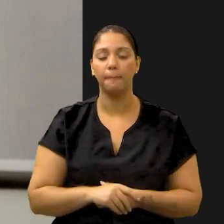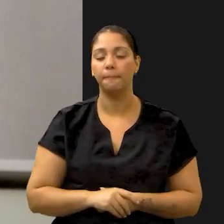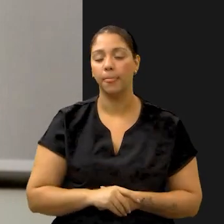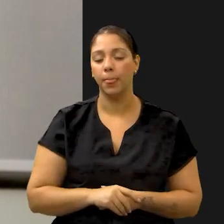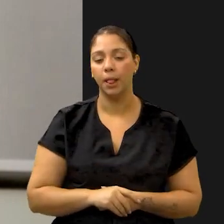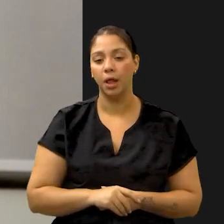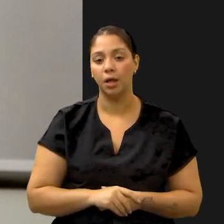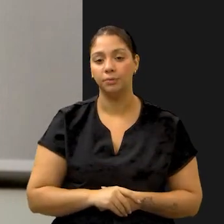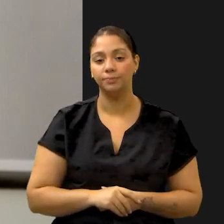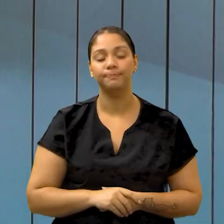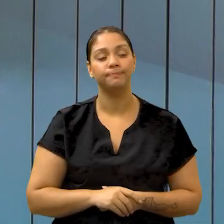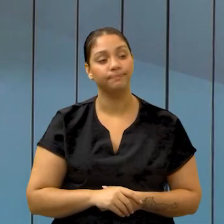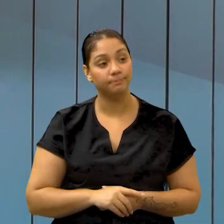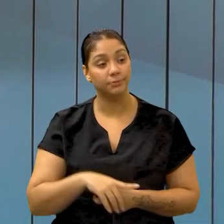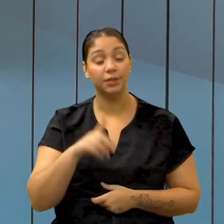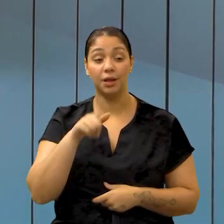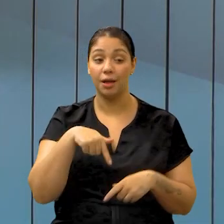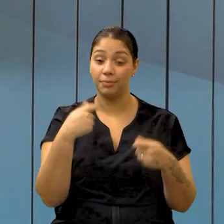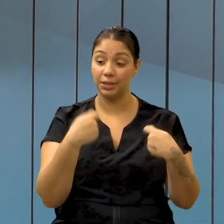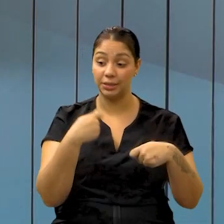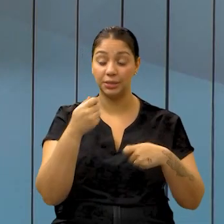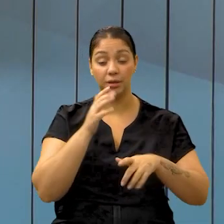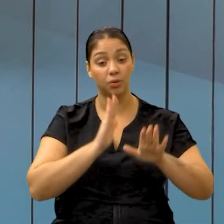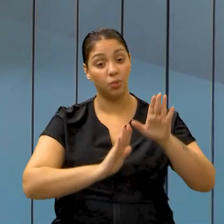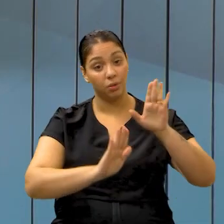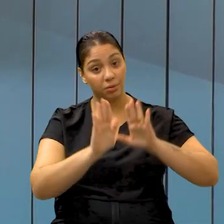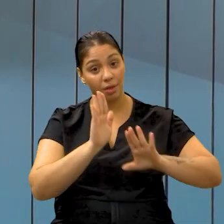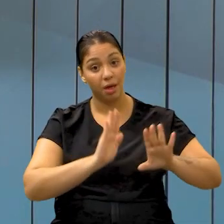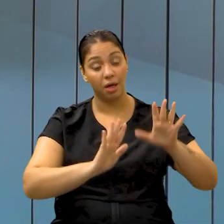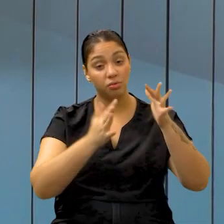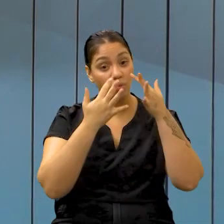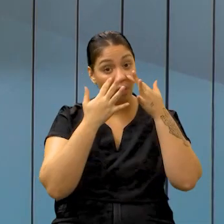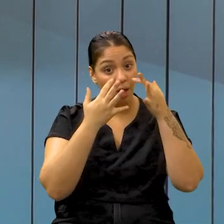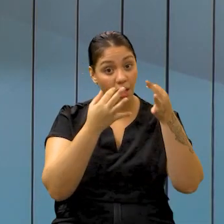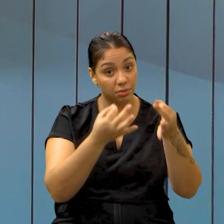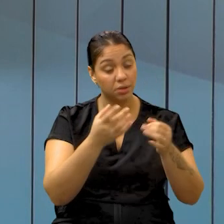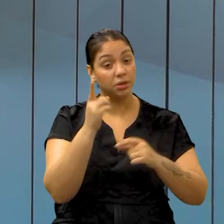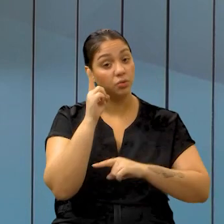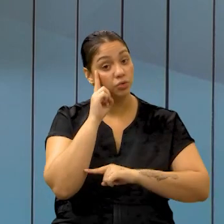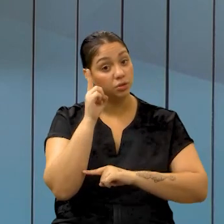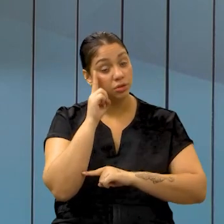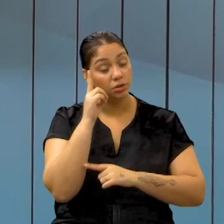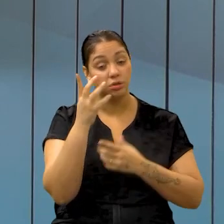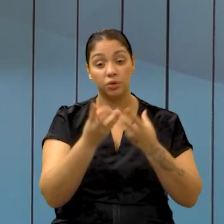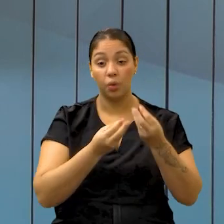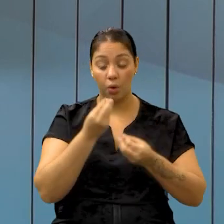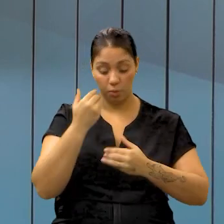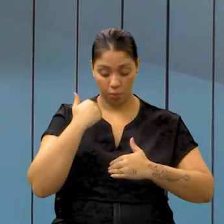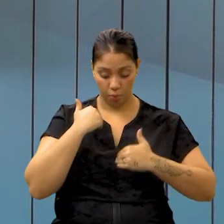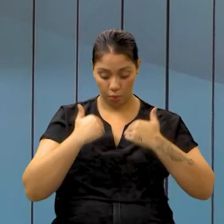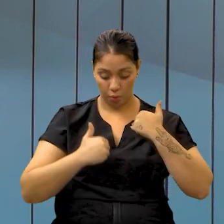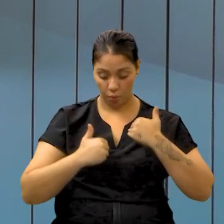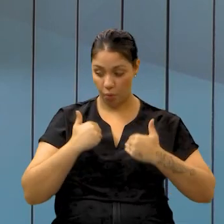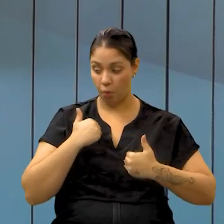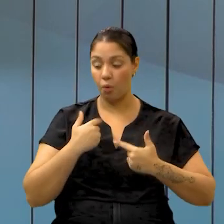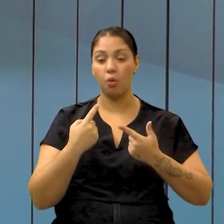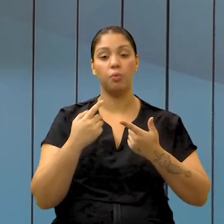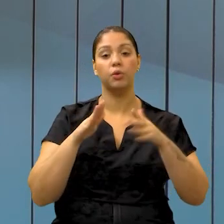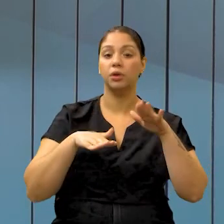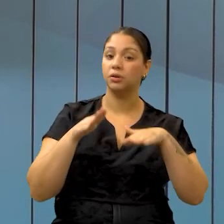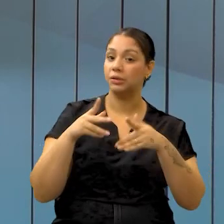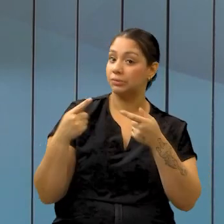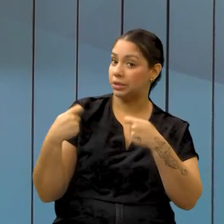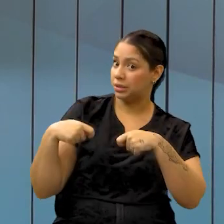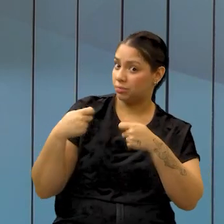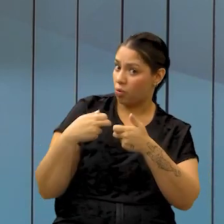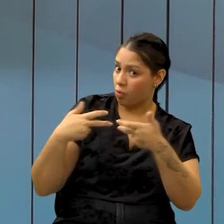dia. A gente tem que estar sempre aí tomando cuidado, atenção ao nosso dia a dia, nosso corpo, ficar atento ao que